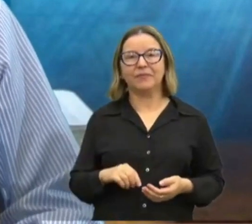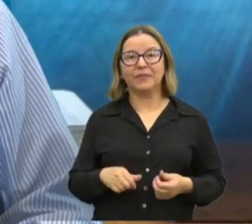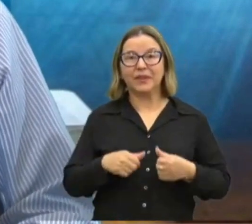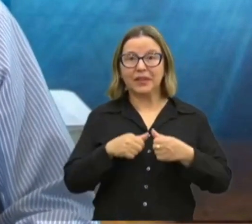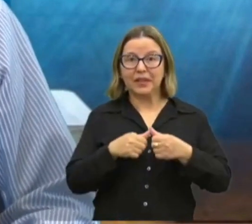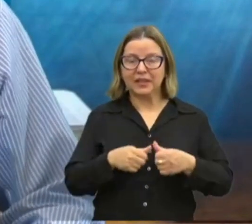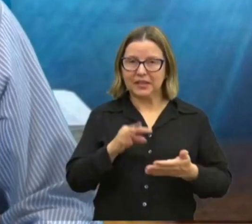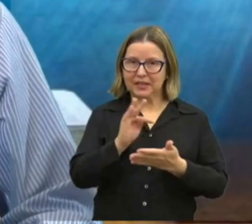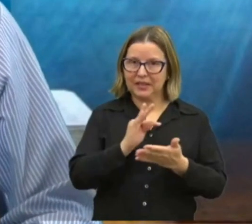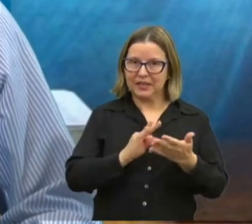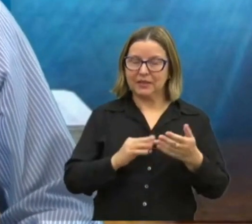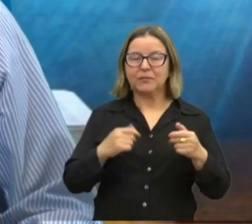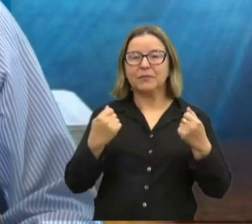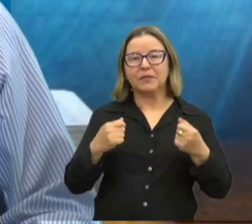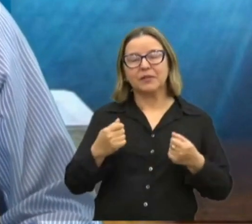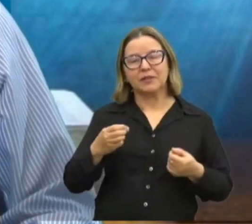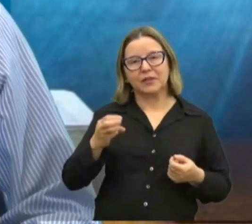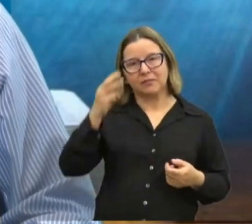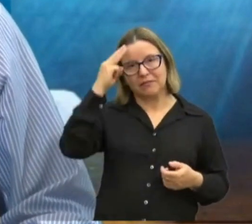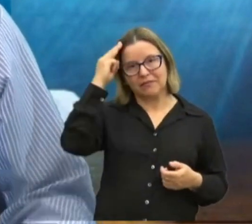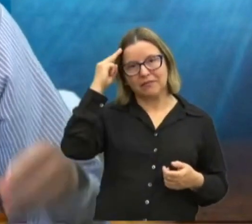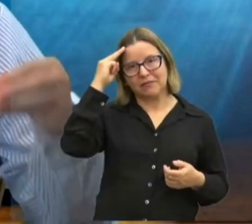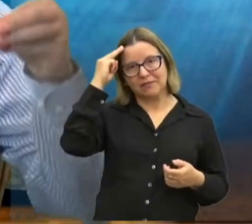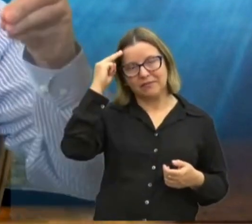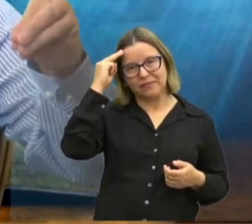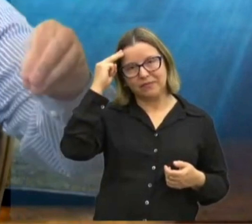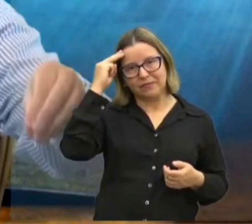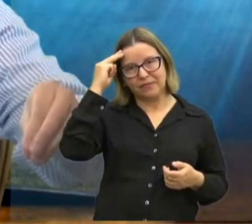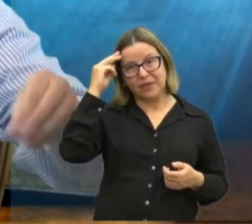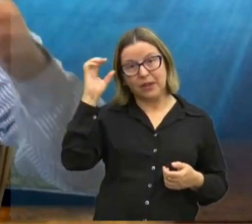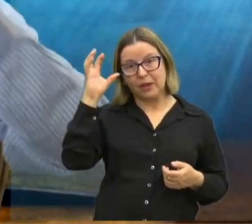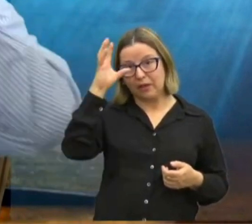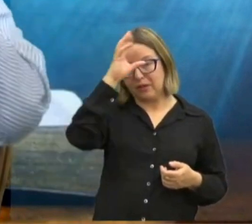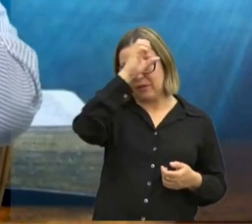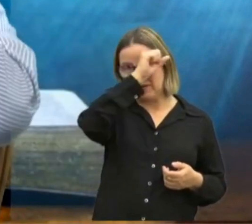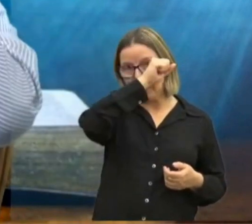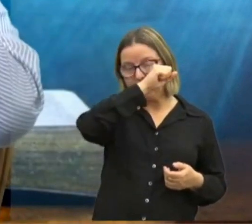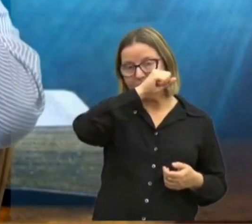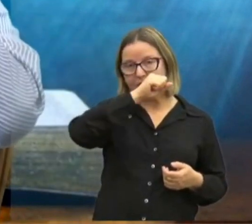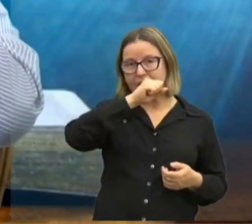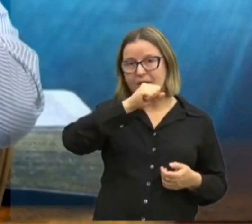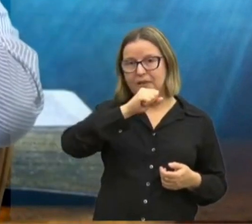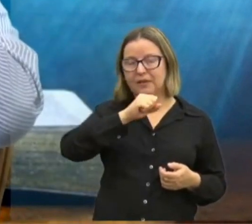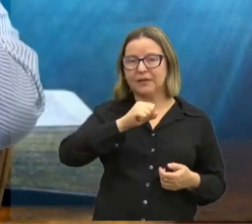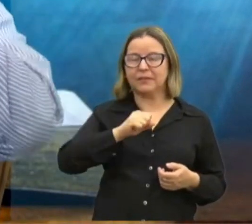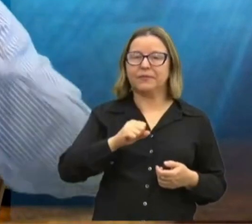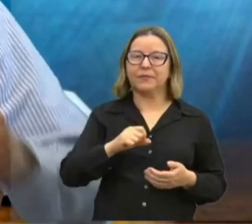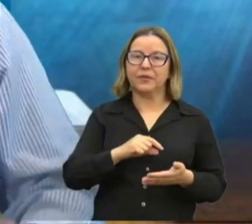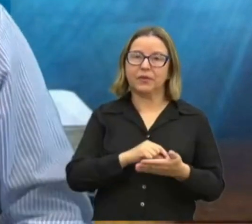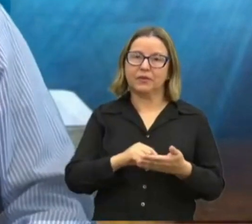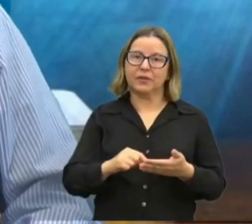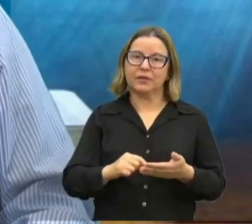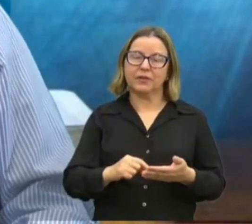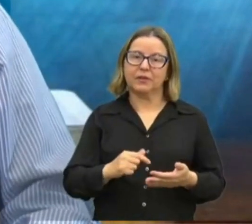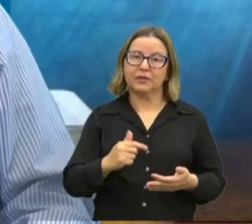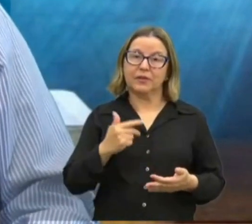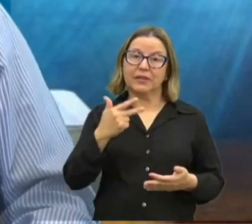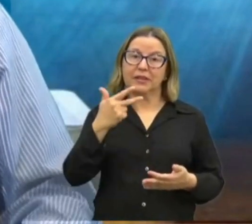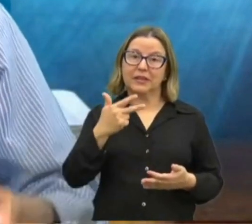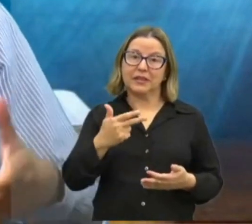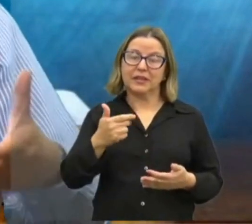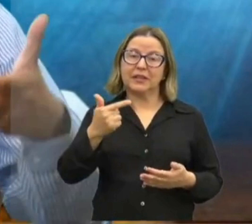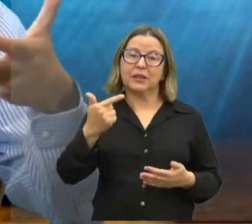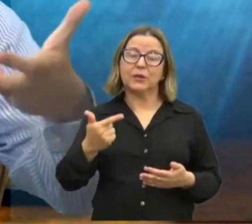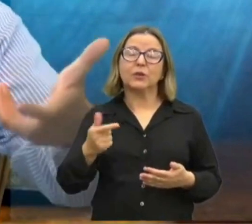precisamos refletir e reconhecer e compreender a extensão do versículo 32. O